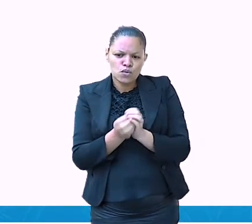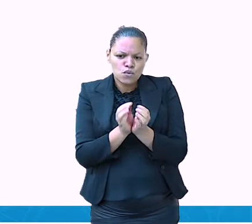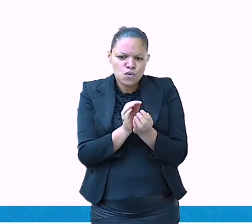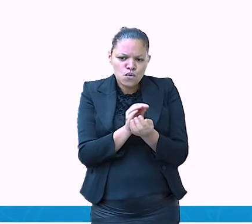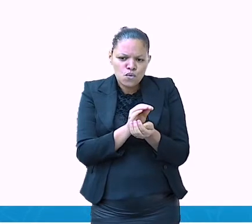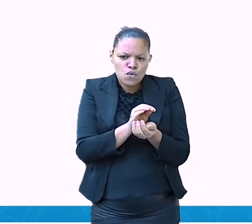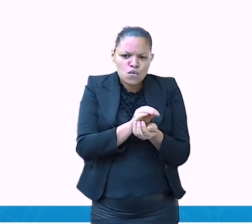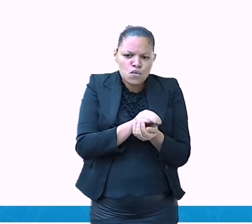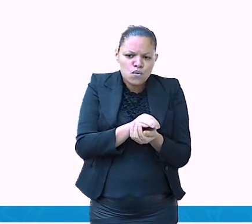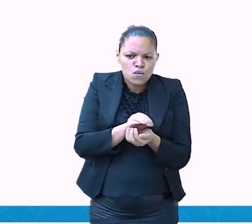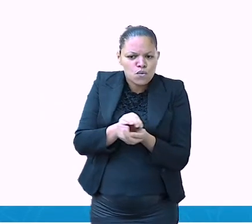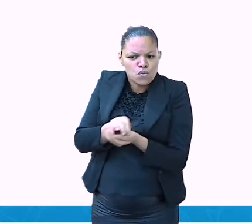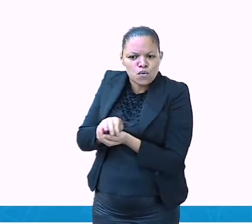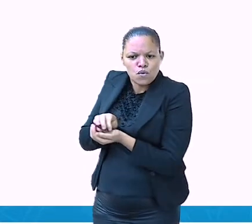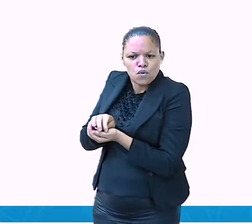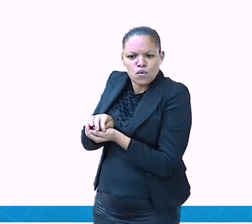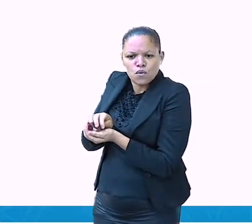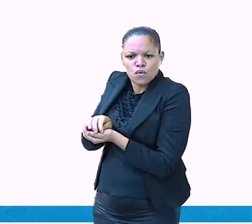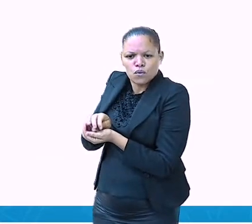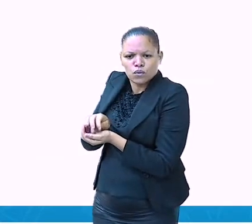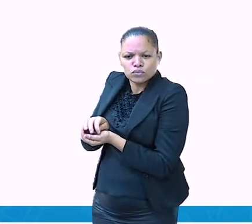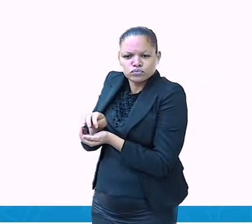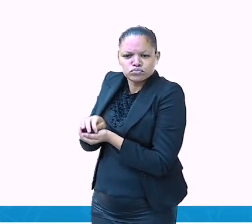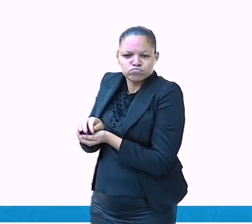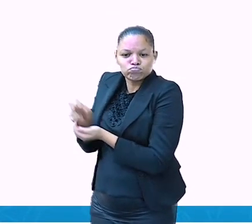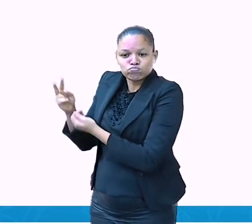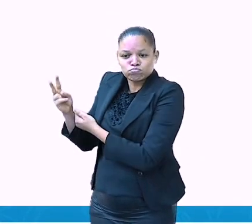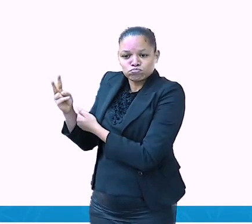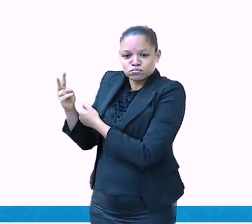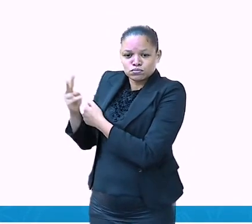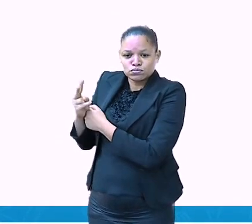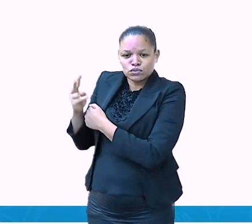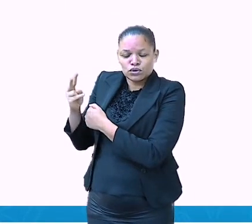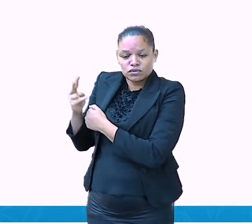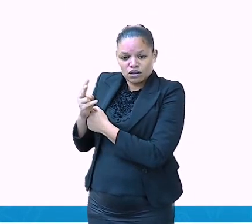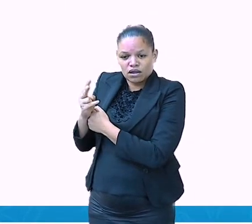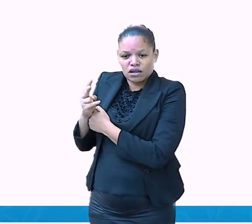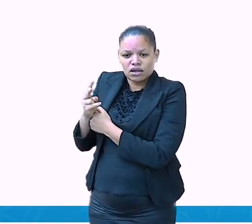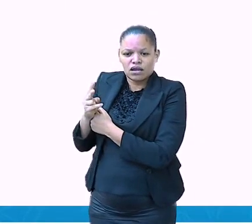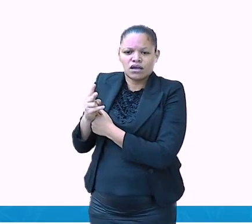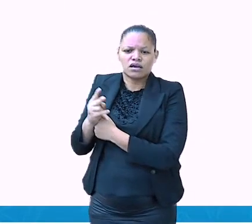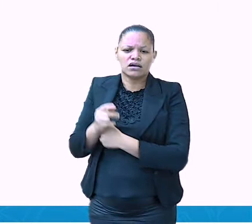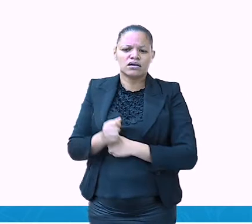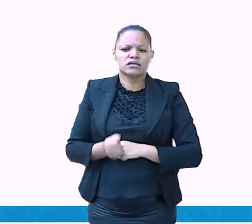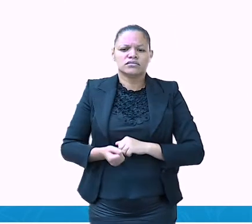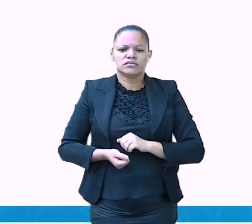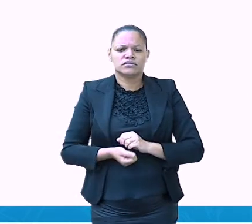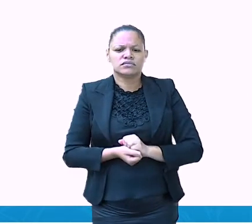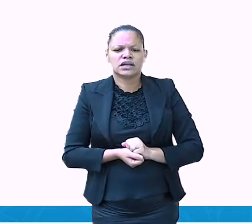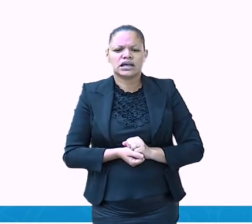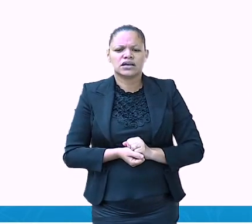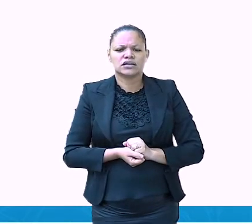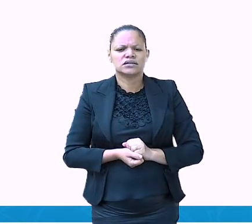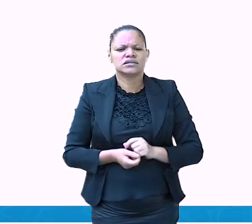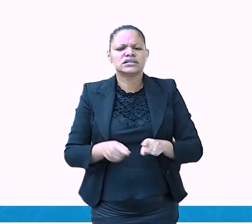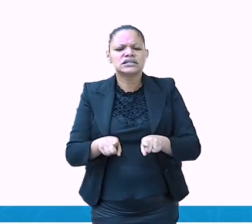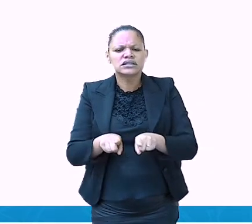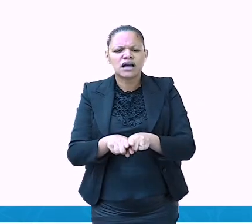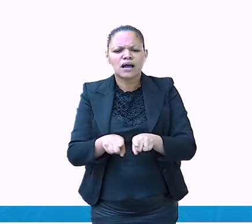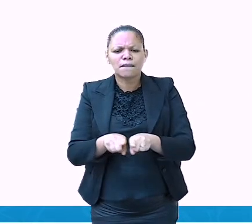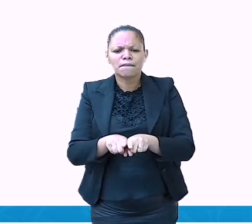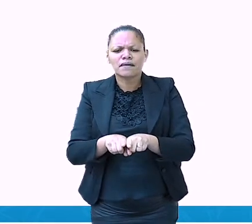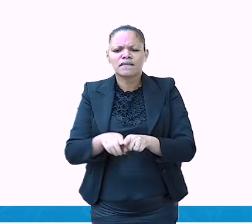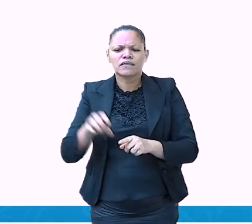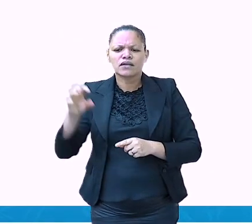protegida, ou eles também podem não ter essa parte da proteção, tá? Eles são